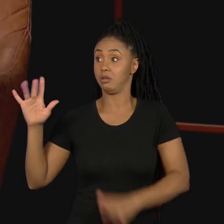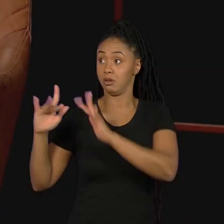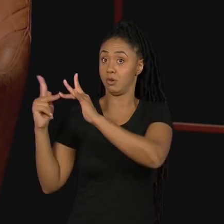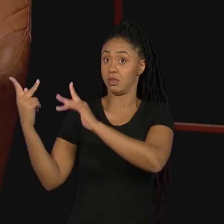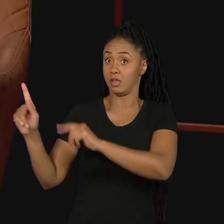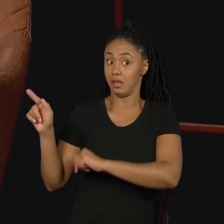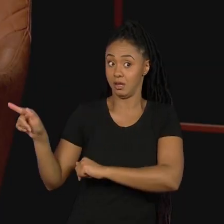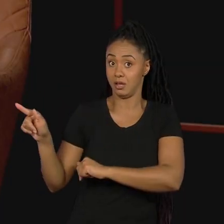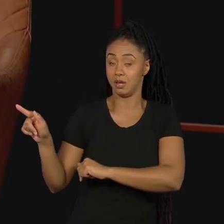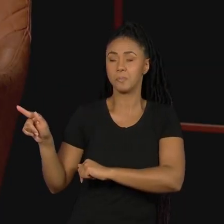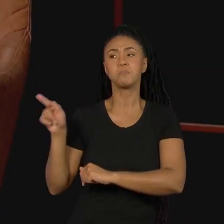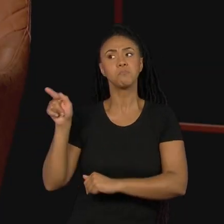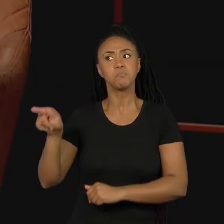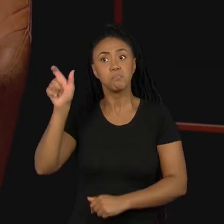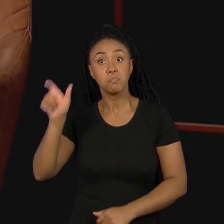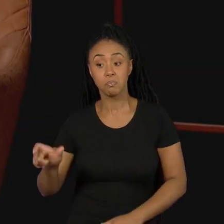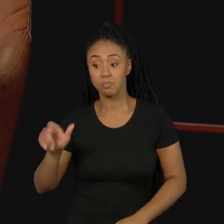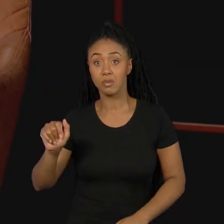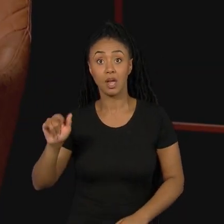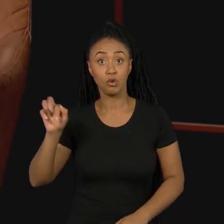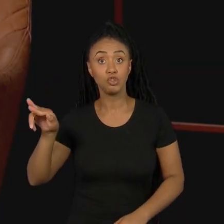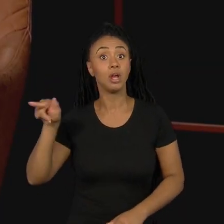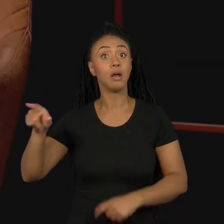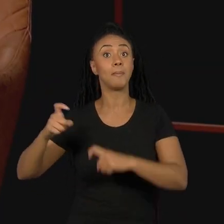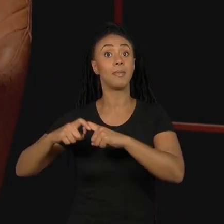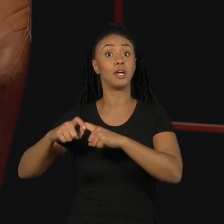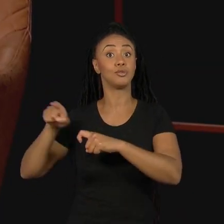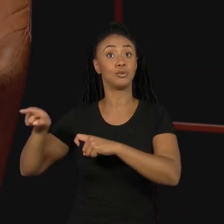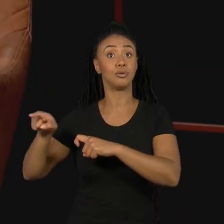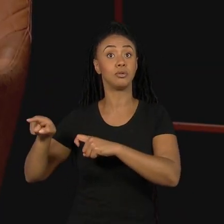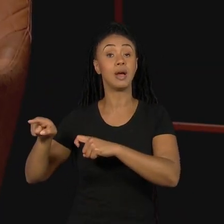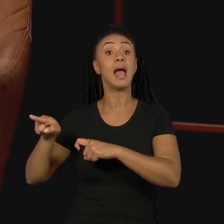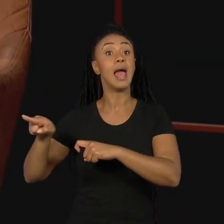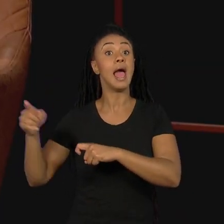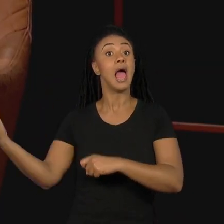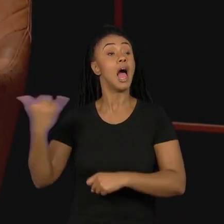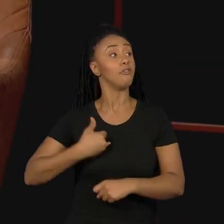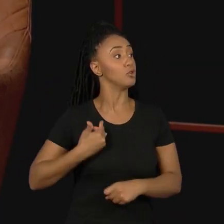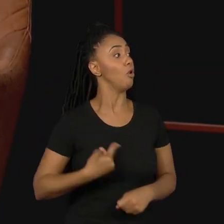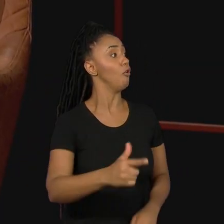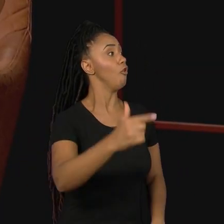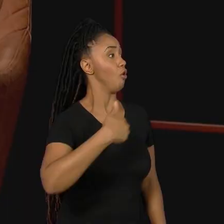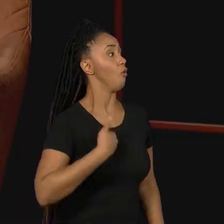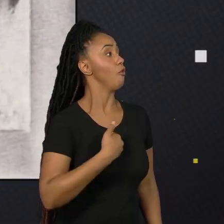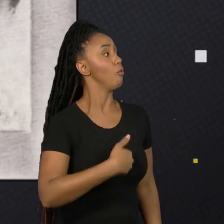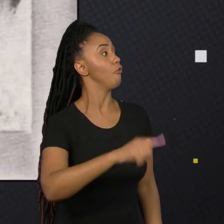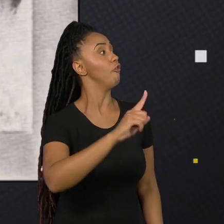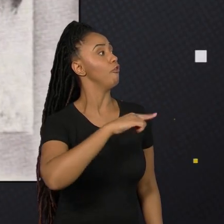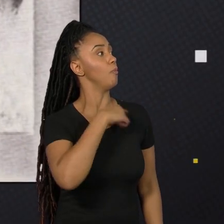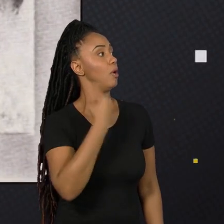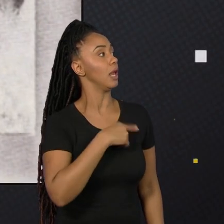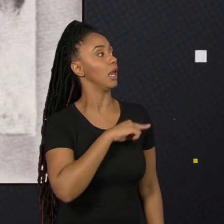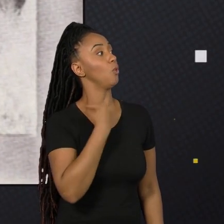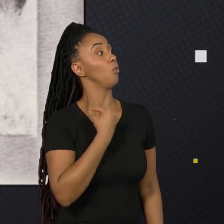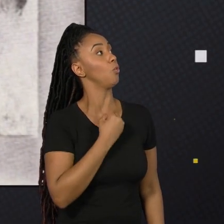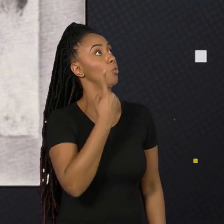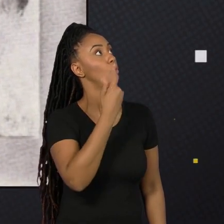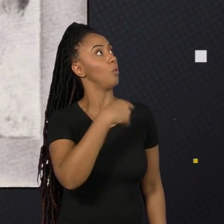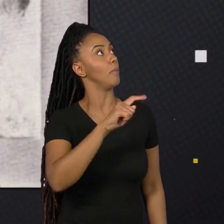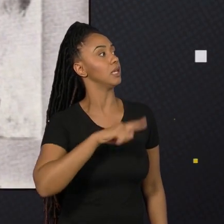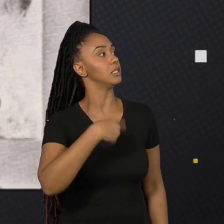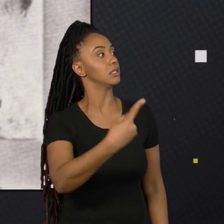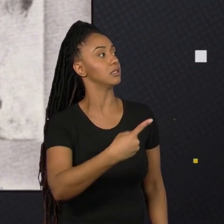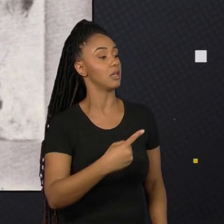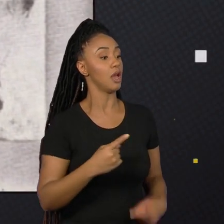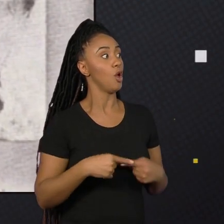muito interessante, médico. Ele anunciou a morte dele. Vou morrer daqui a um mês. Vou morrer daqui a uma